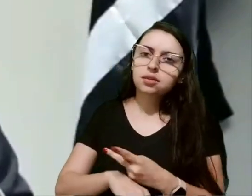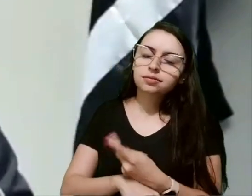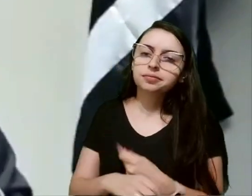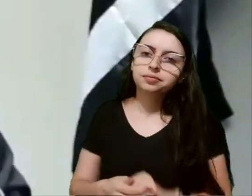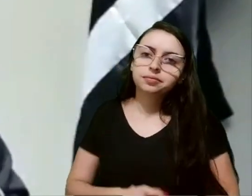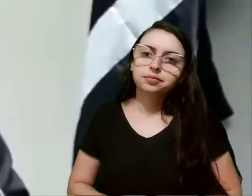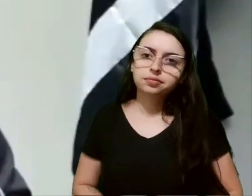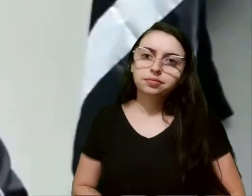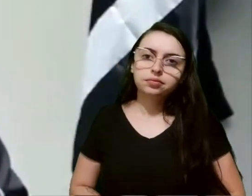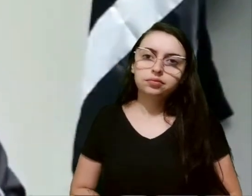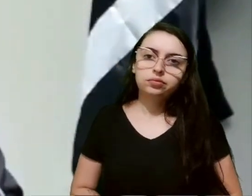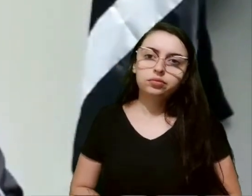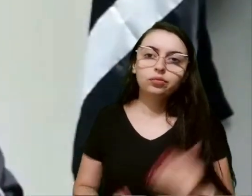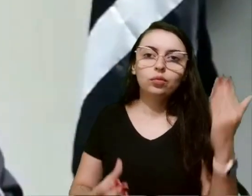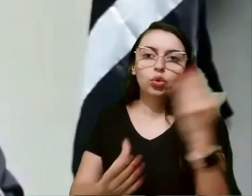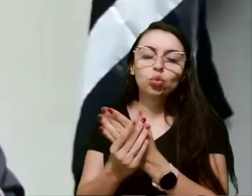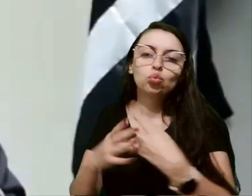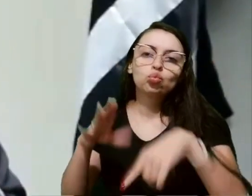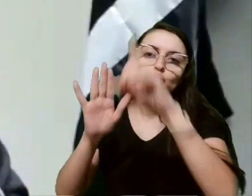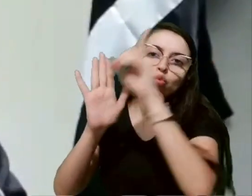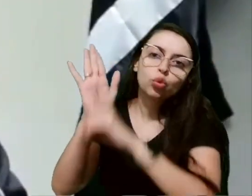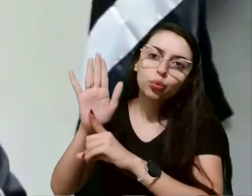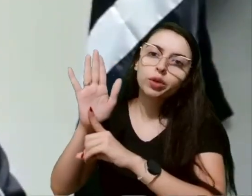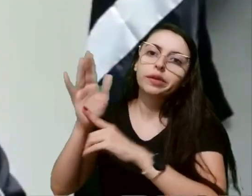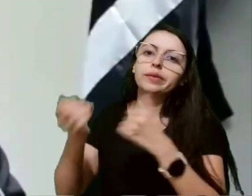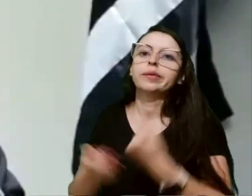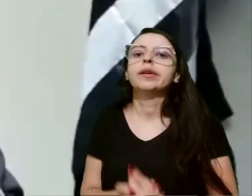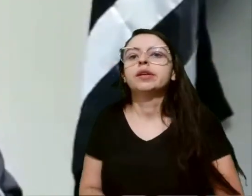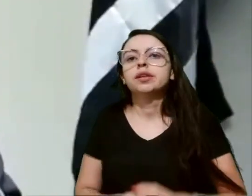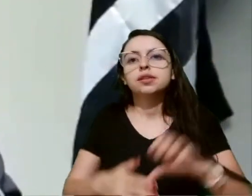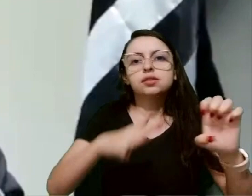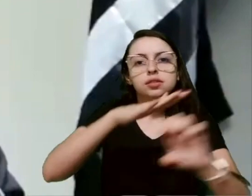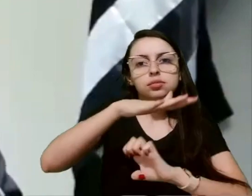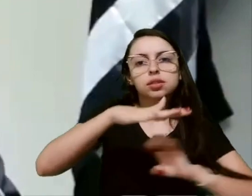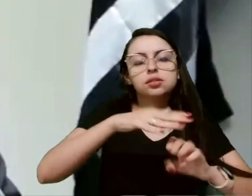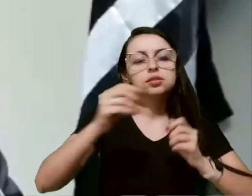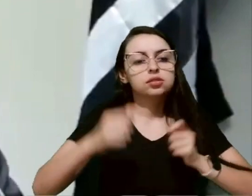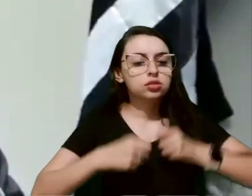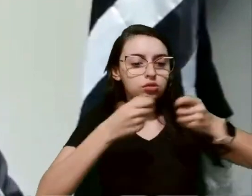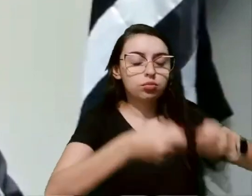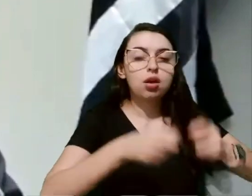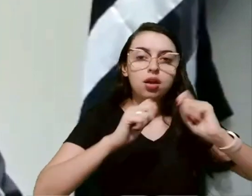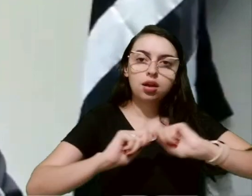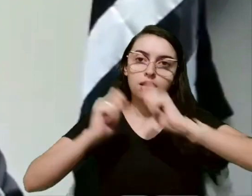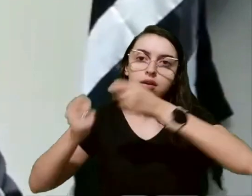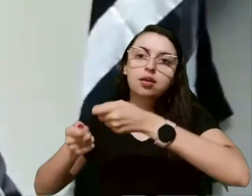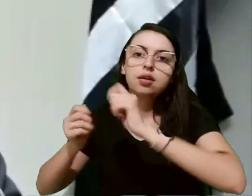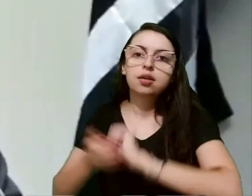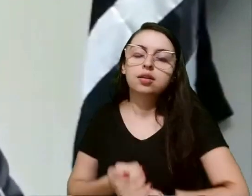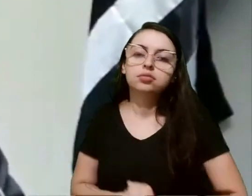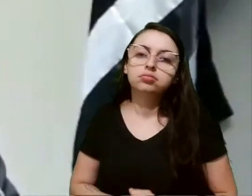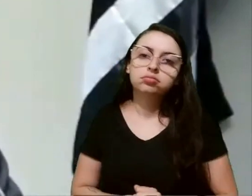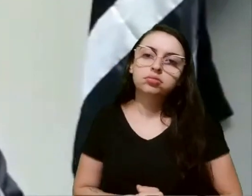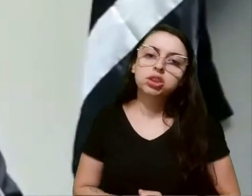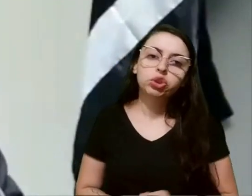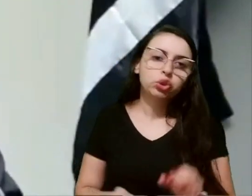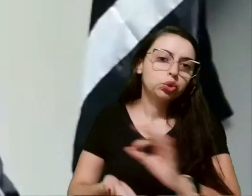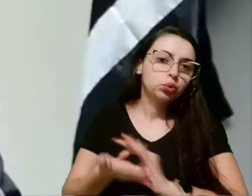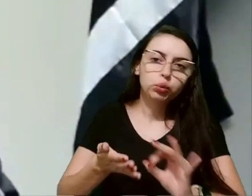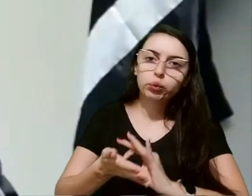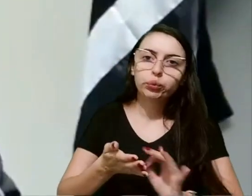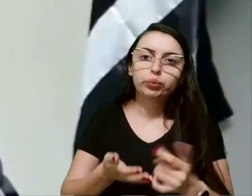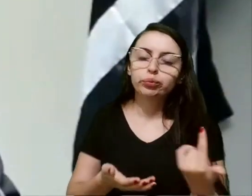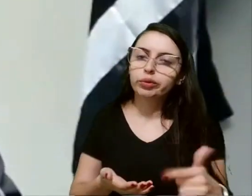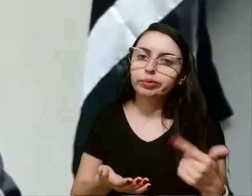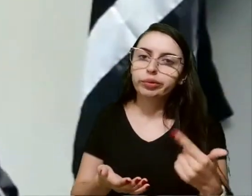um problema clássico de documentação. Então, tinha muitas ações empresariais que eram distribuídas que não estavam